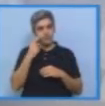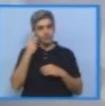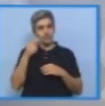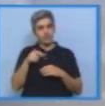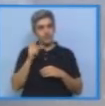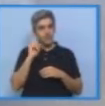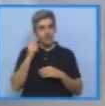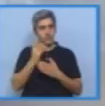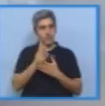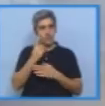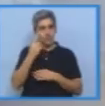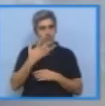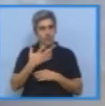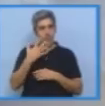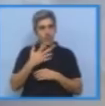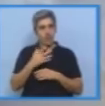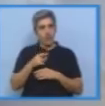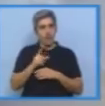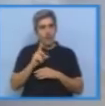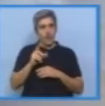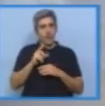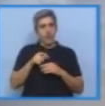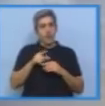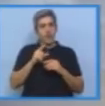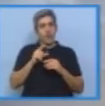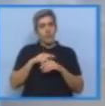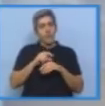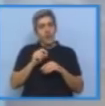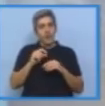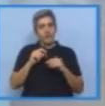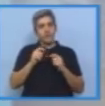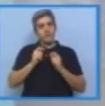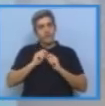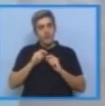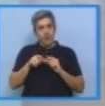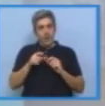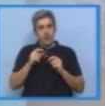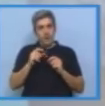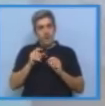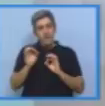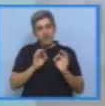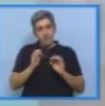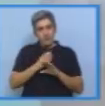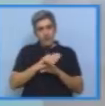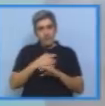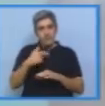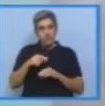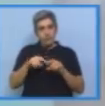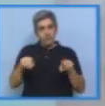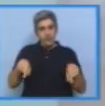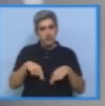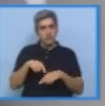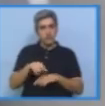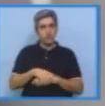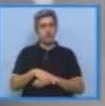de um dia só, não é? Que só se vive no rito das ordenações e por isso temos a devida preparação no espaço. Acredito que seja